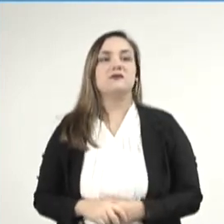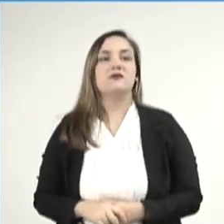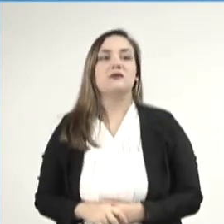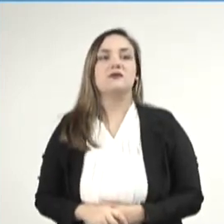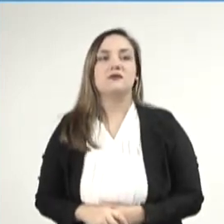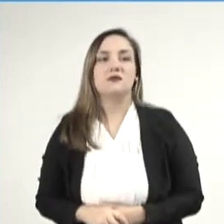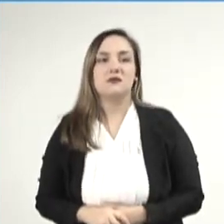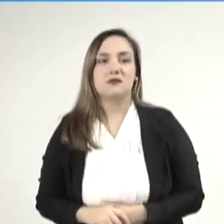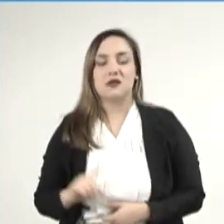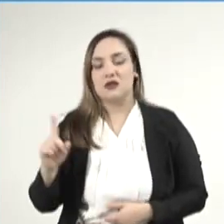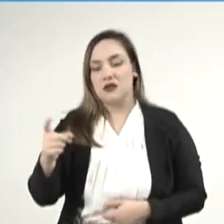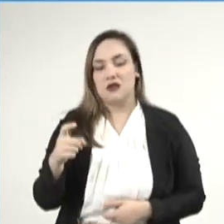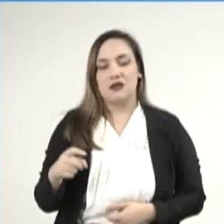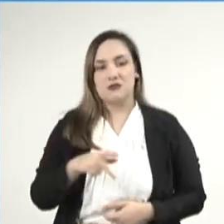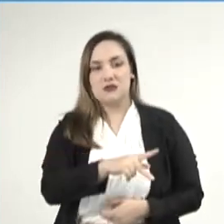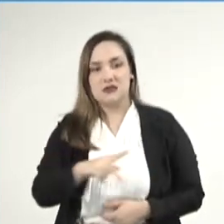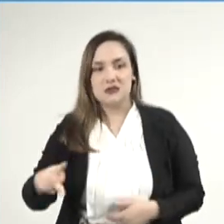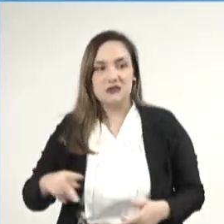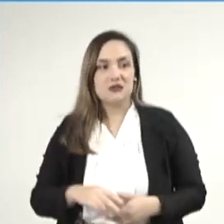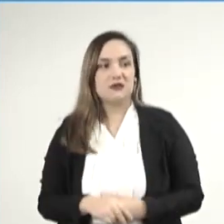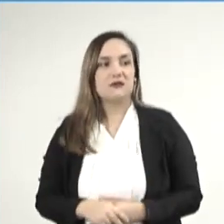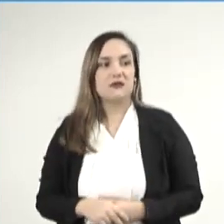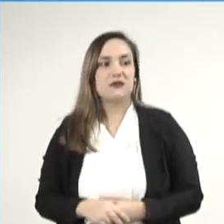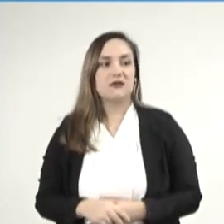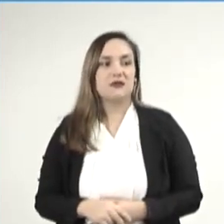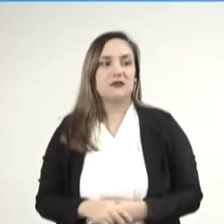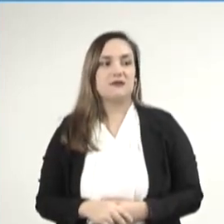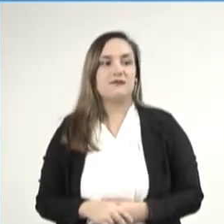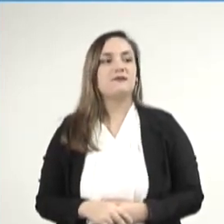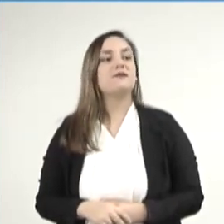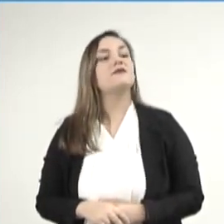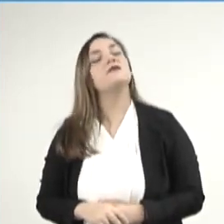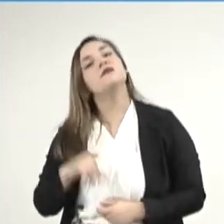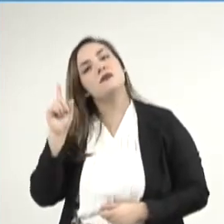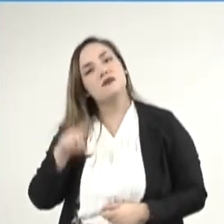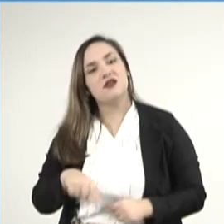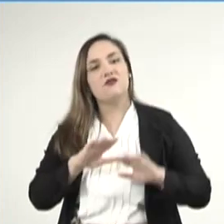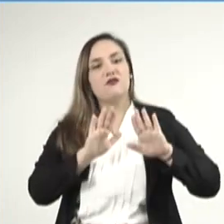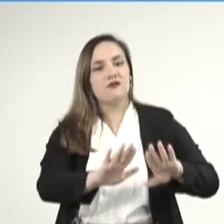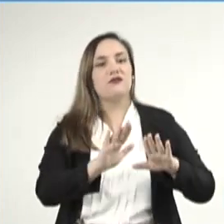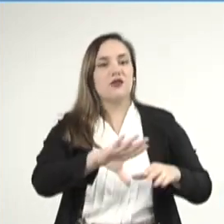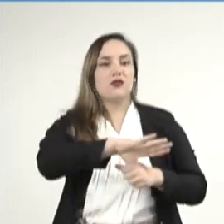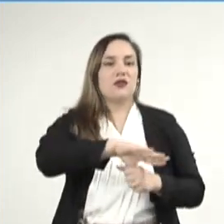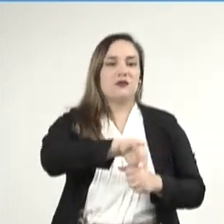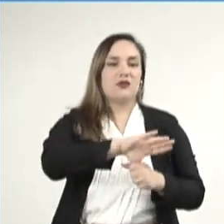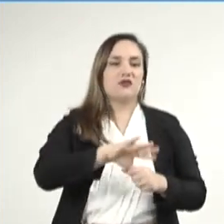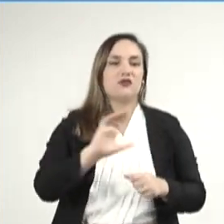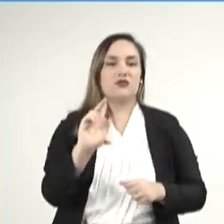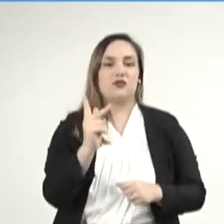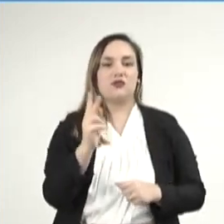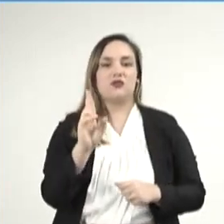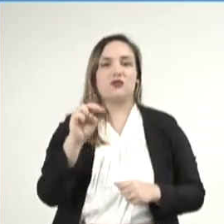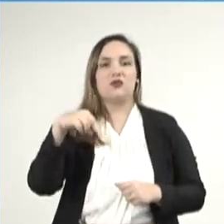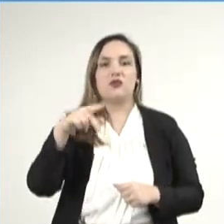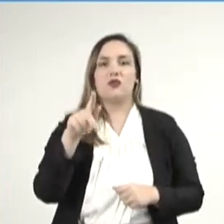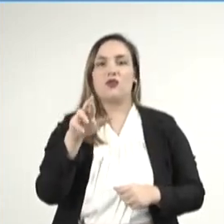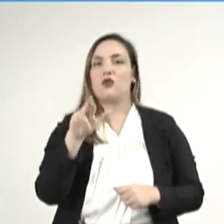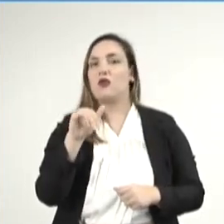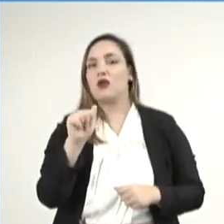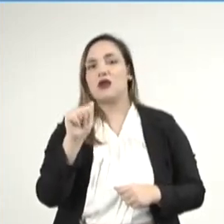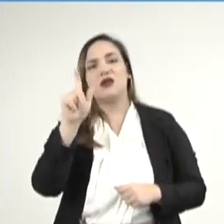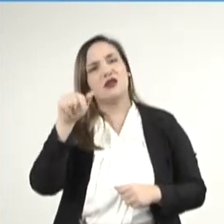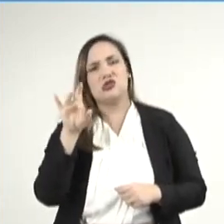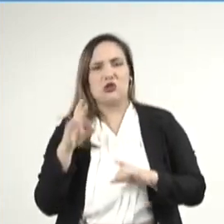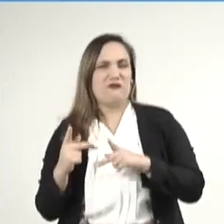do ex-presidente ter se abrigado na Embaixada da Hungria não pode ser uma